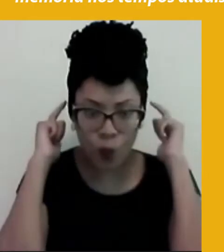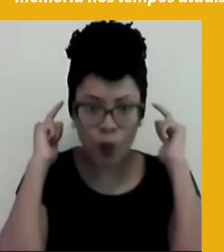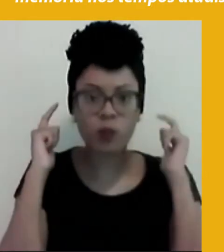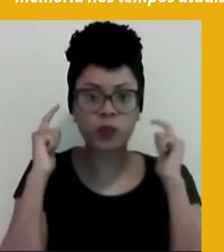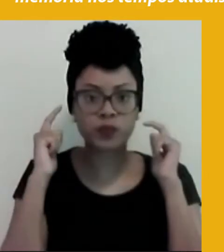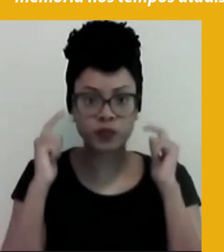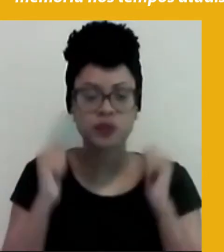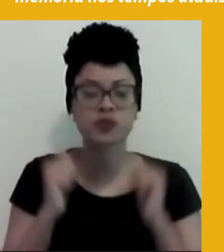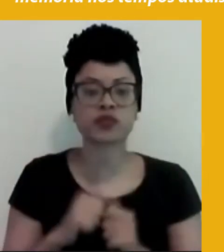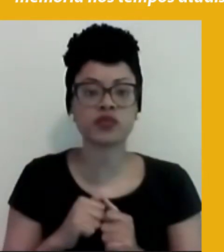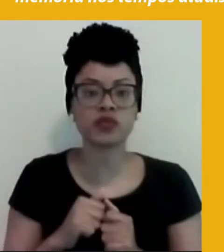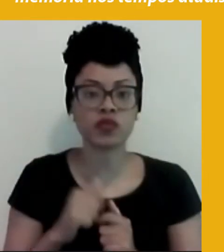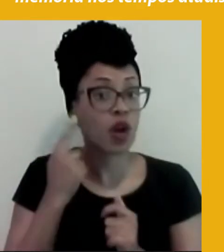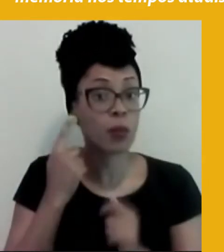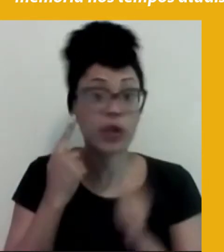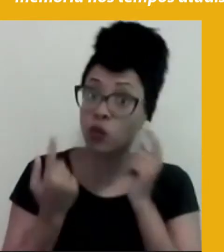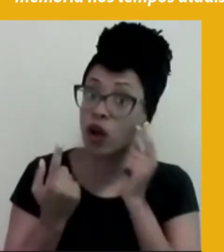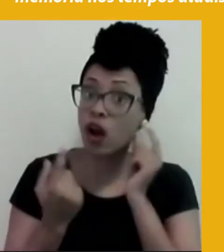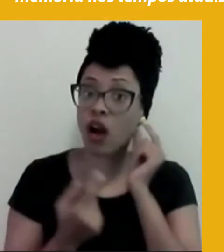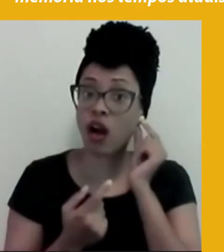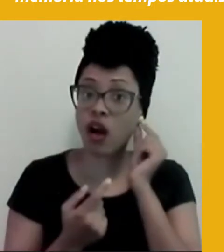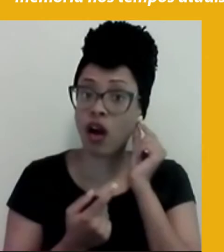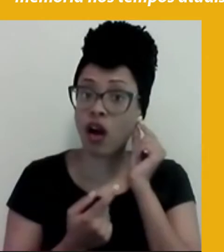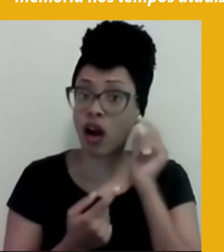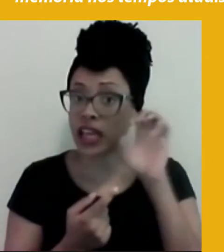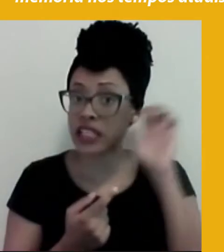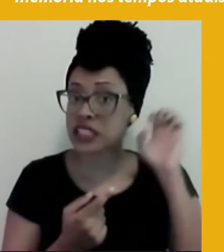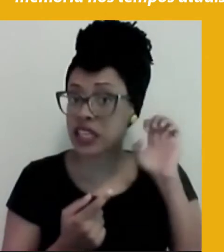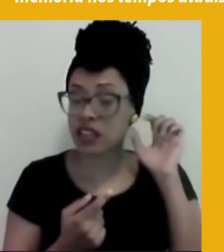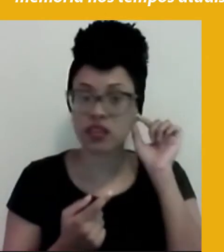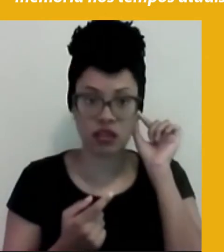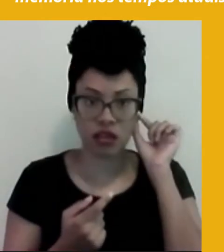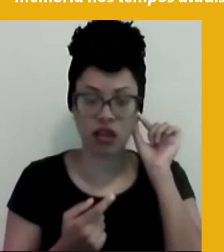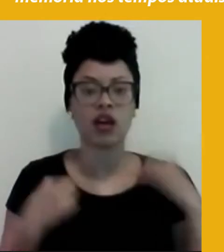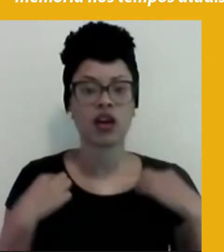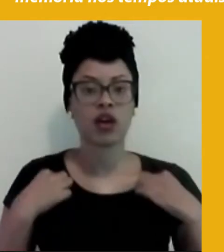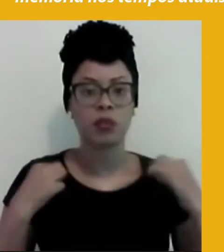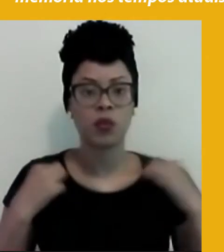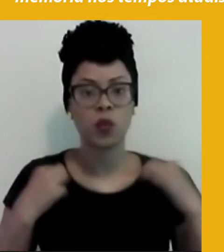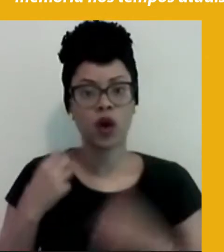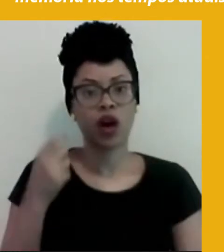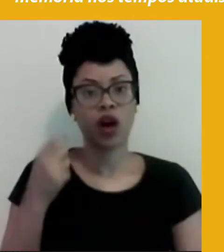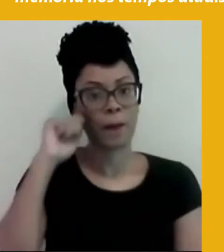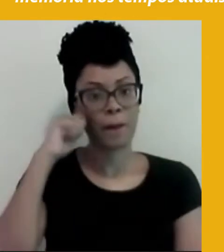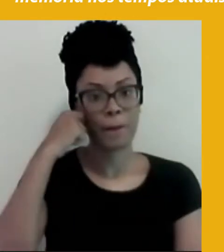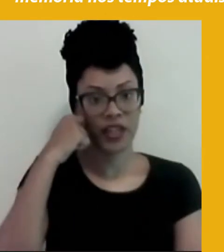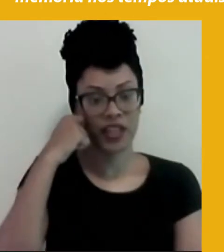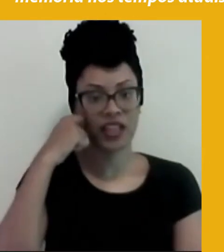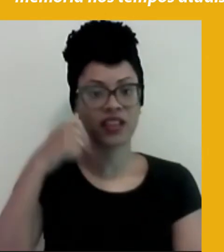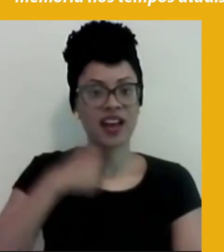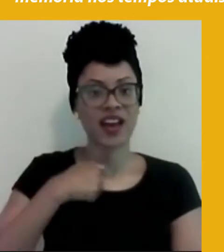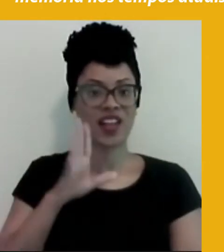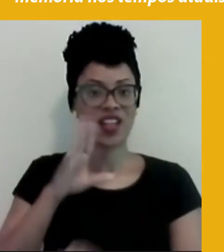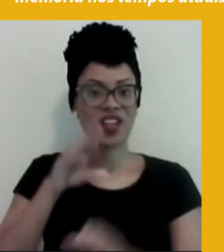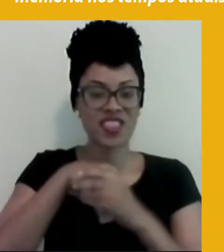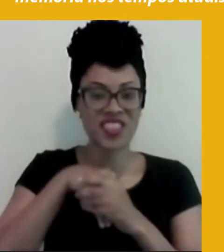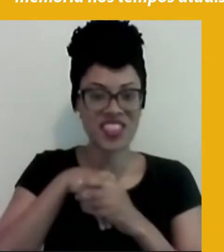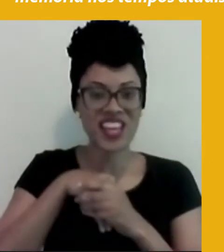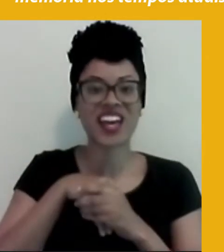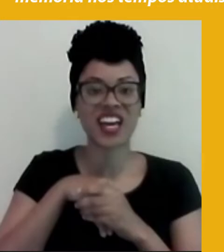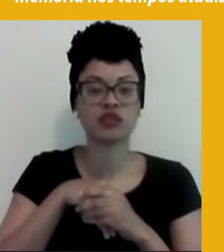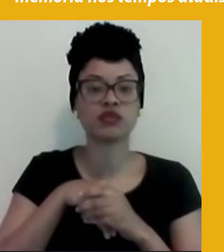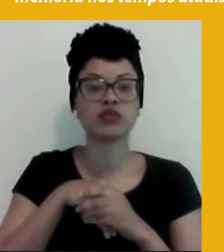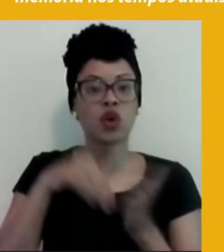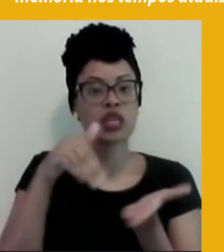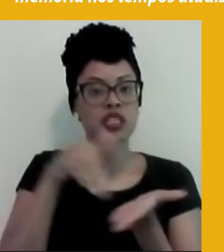esquerda, estou de camisa preta, eu estou dentro de um escritório barra armário, em que eu passo horas e horas